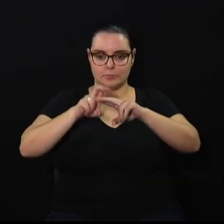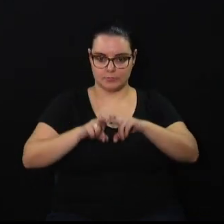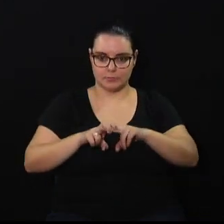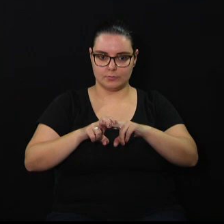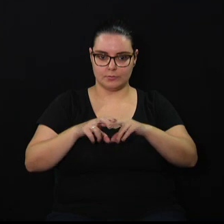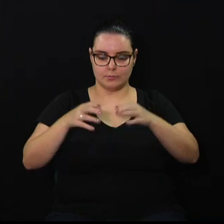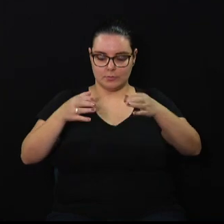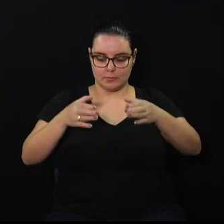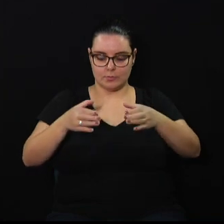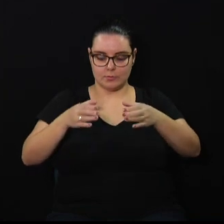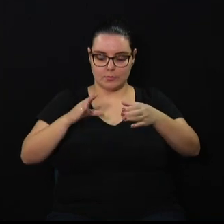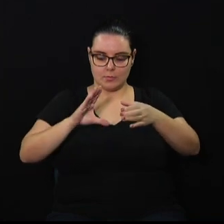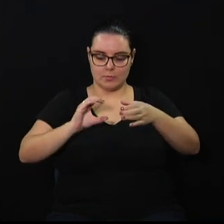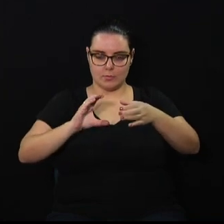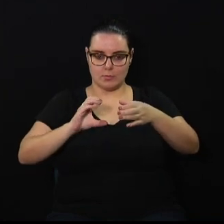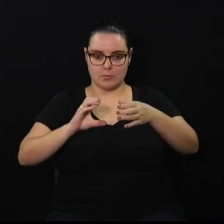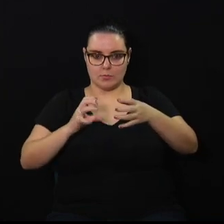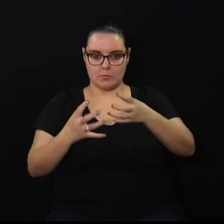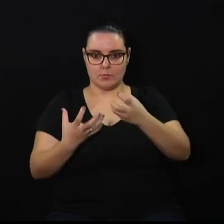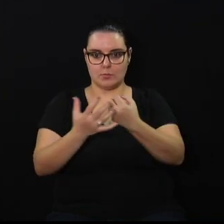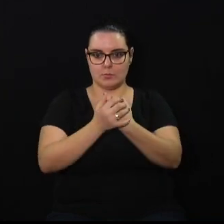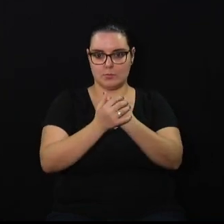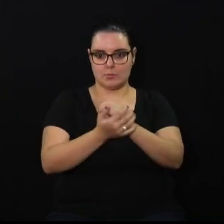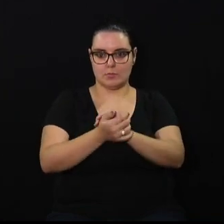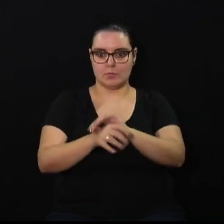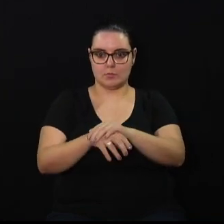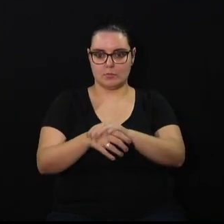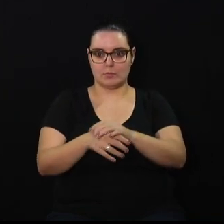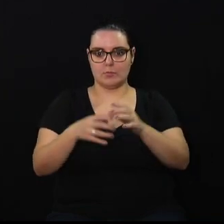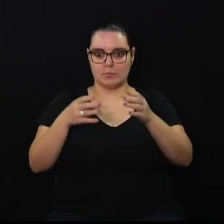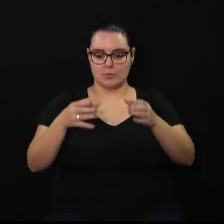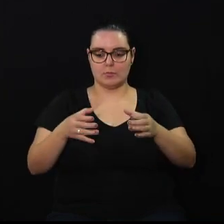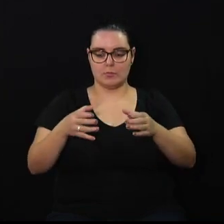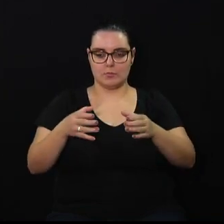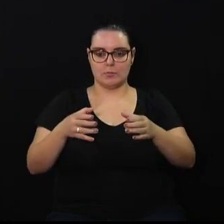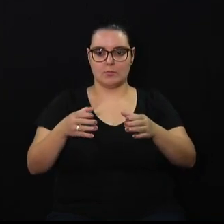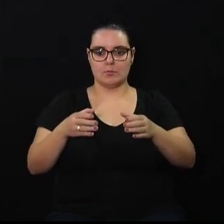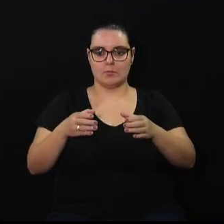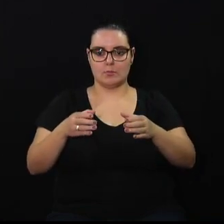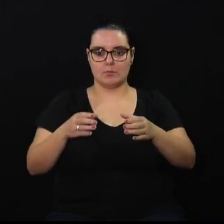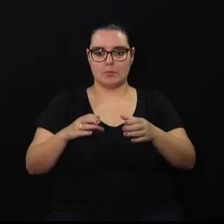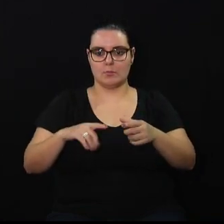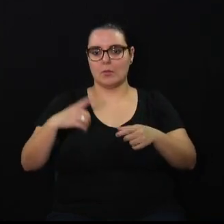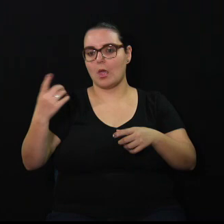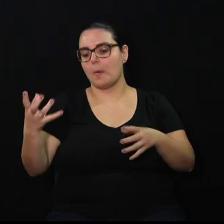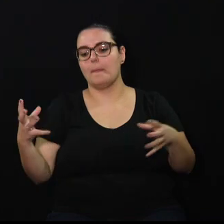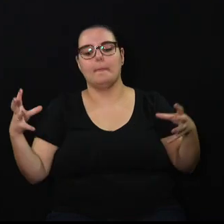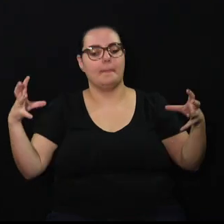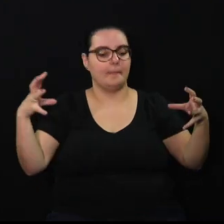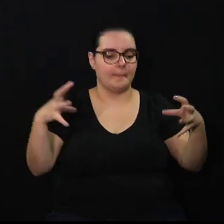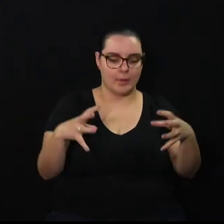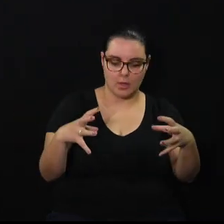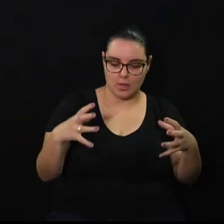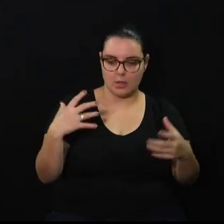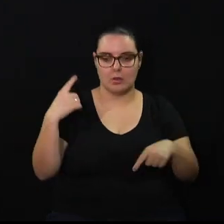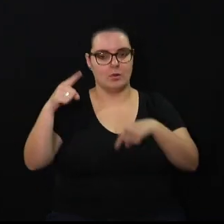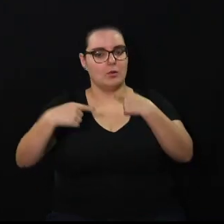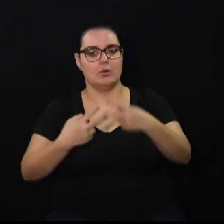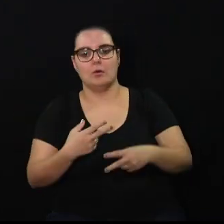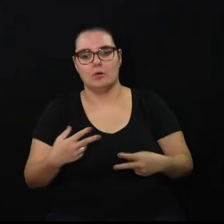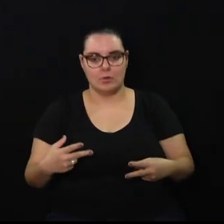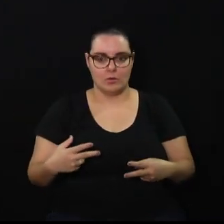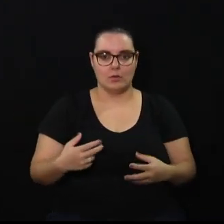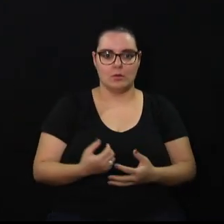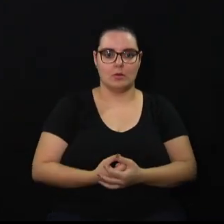disco sensorial pra lá dentro de sala de aula em vez de a gente busca a bola essas outras coisas pra dar um